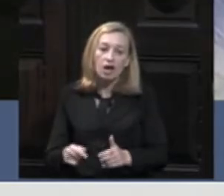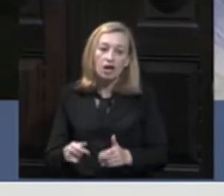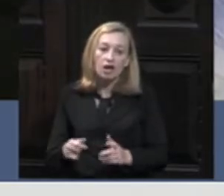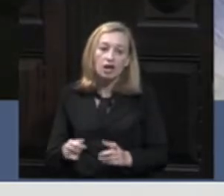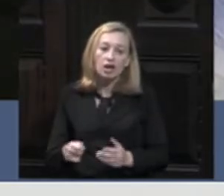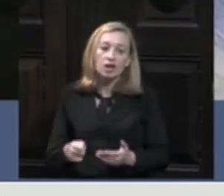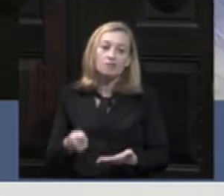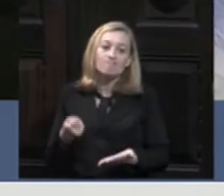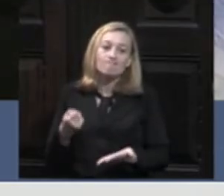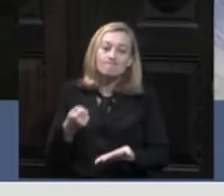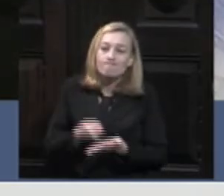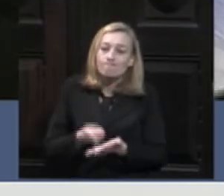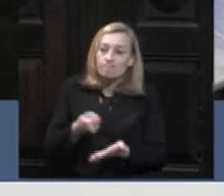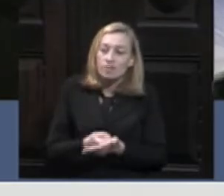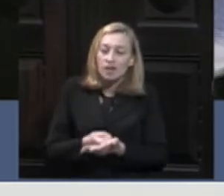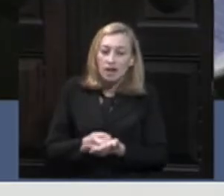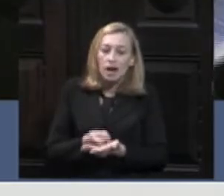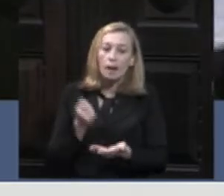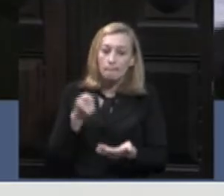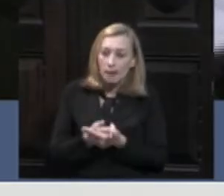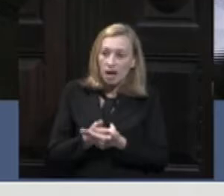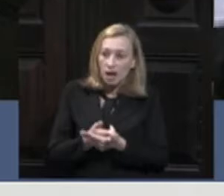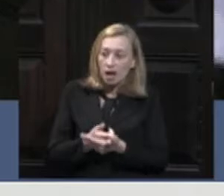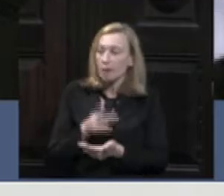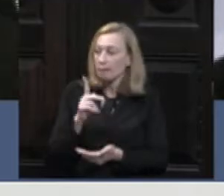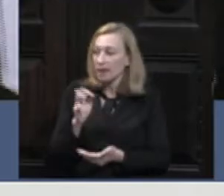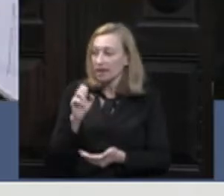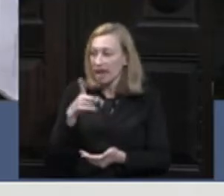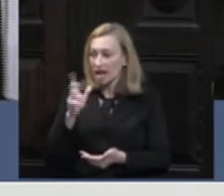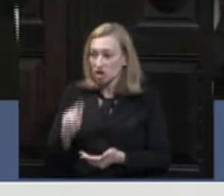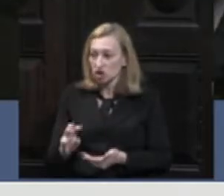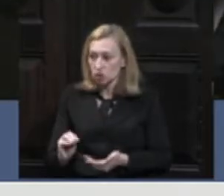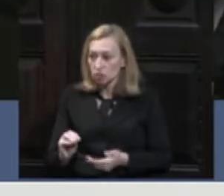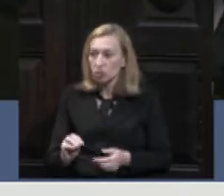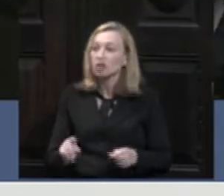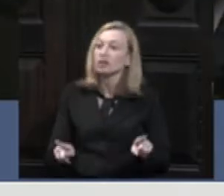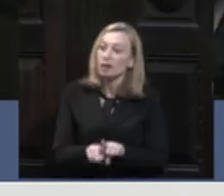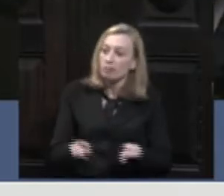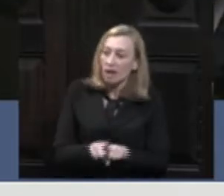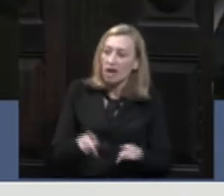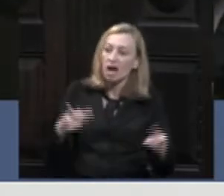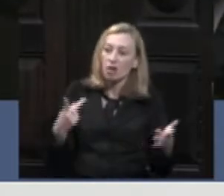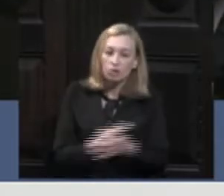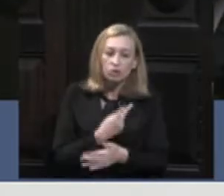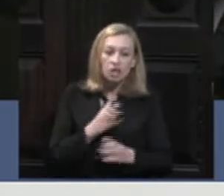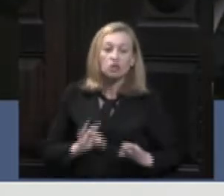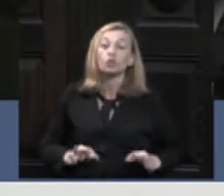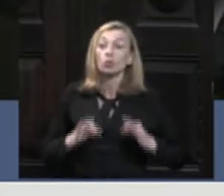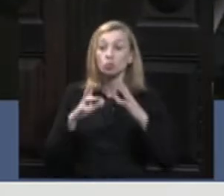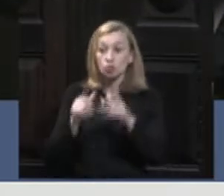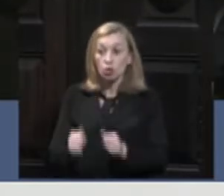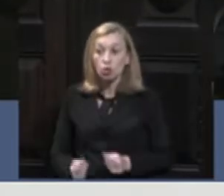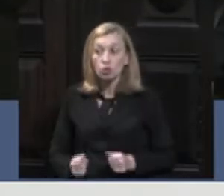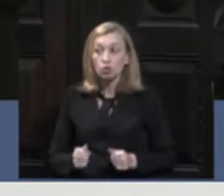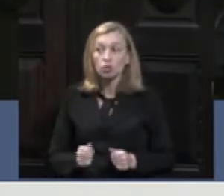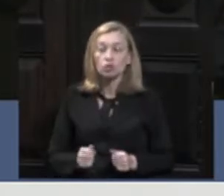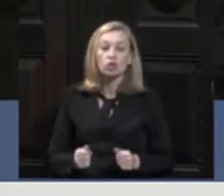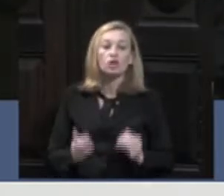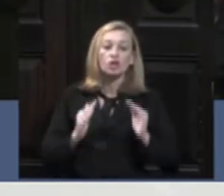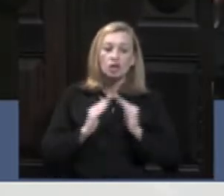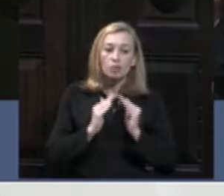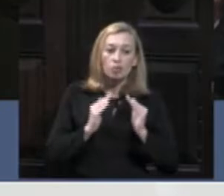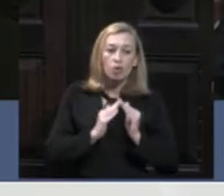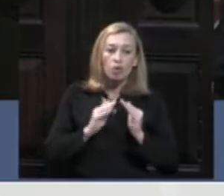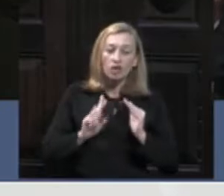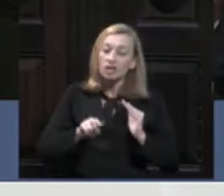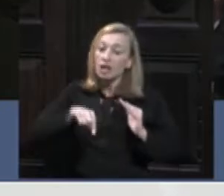obrigatoriamente paguem pedágio. E isso acontece também com todos que moram depois do posto